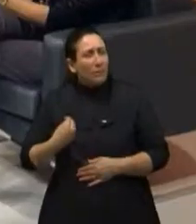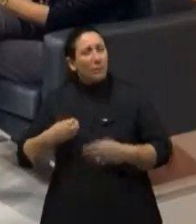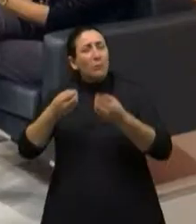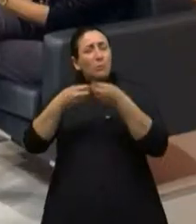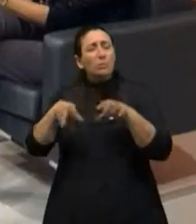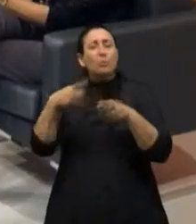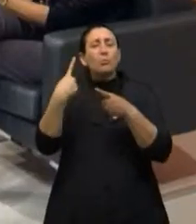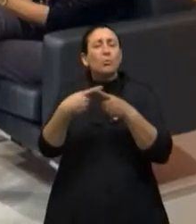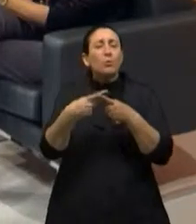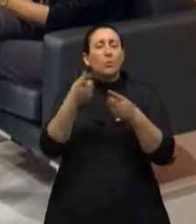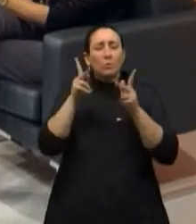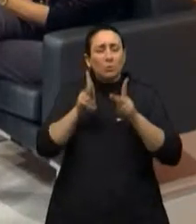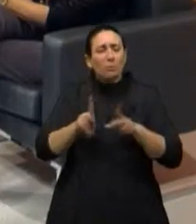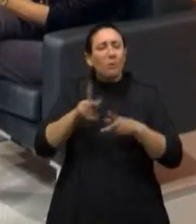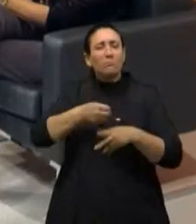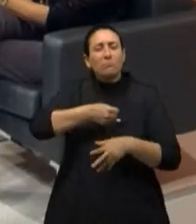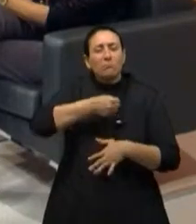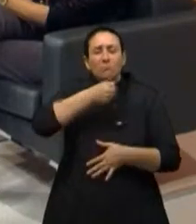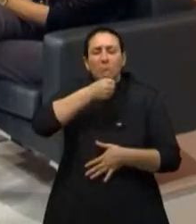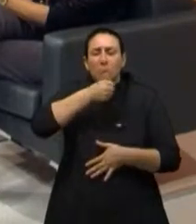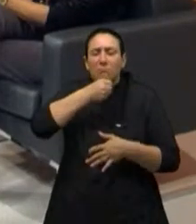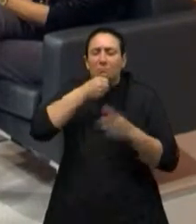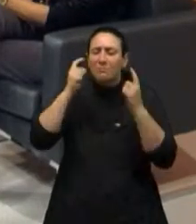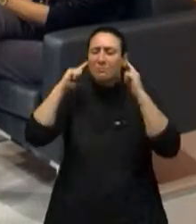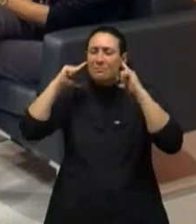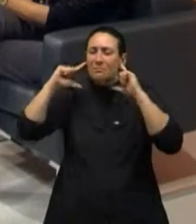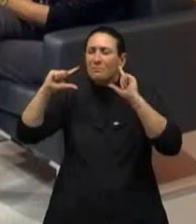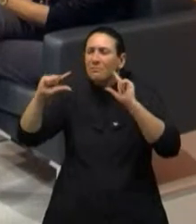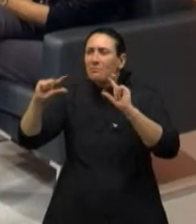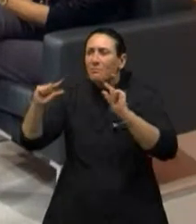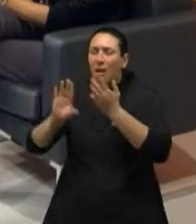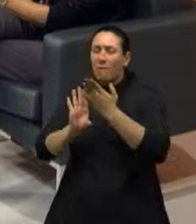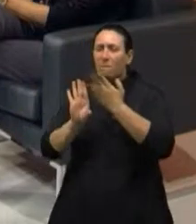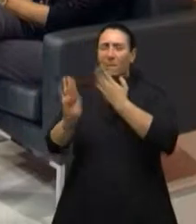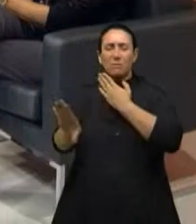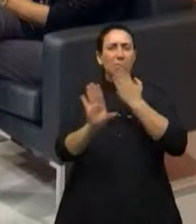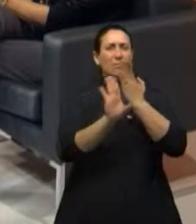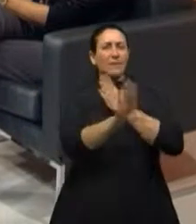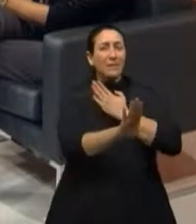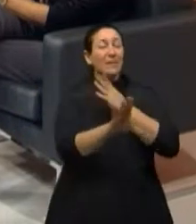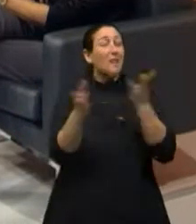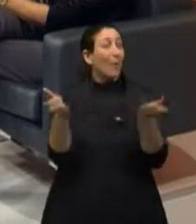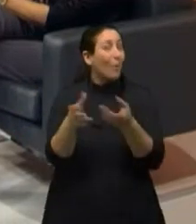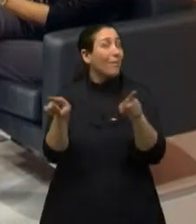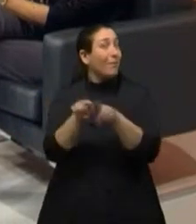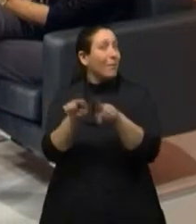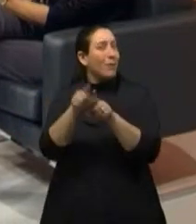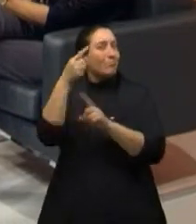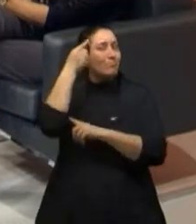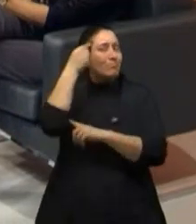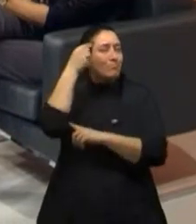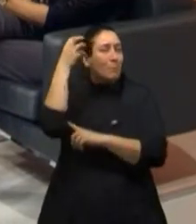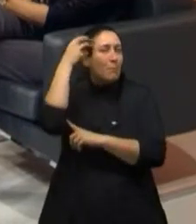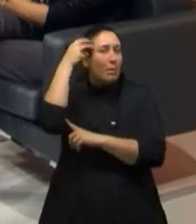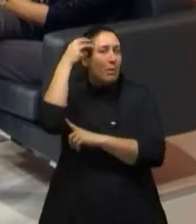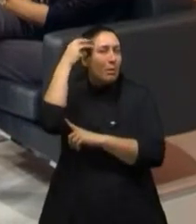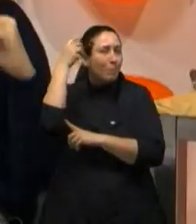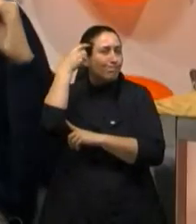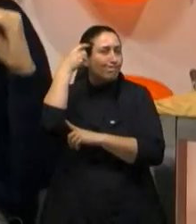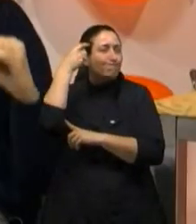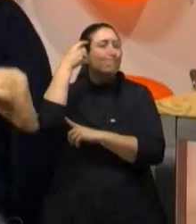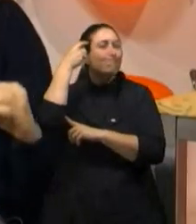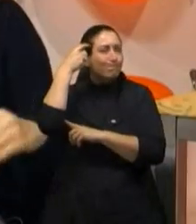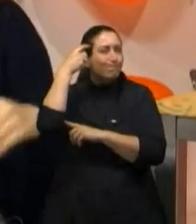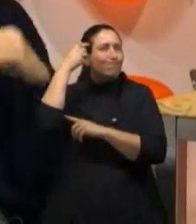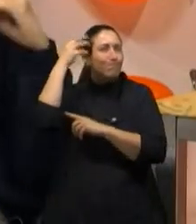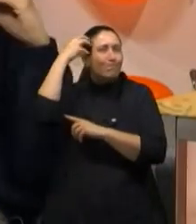o envelhecimento vem e agora já está comprovado que a demência também está ligada ah ok tá então é muito